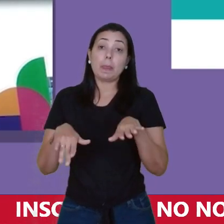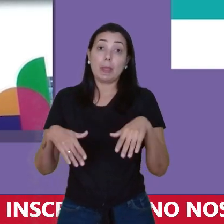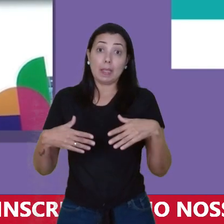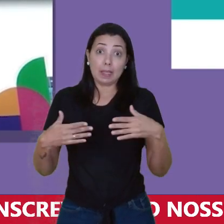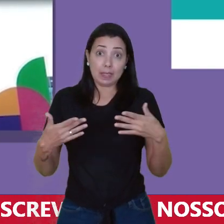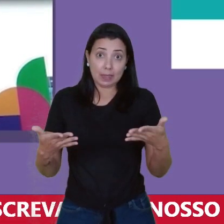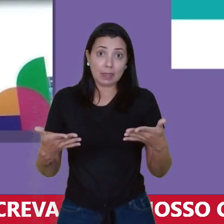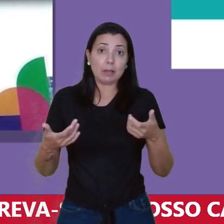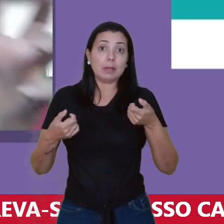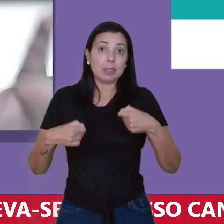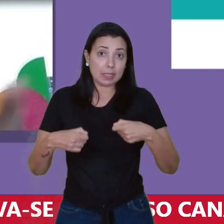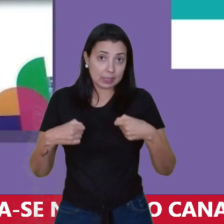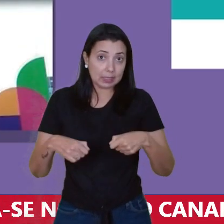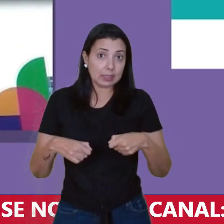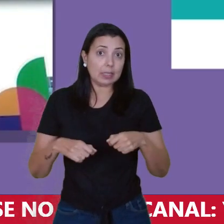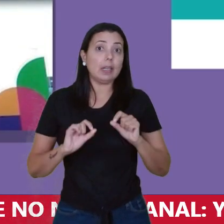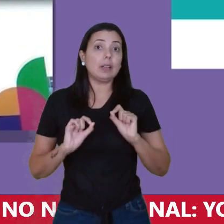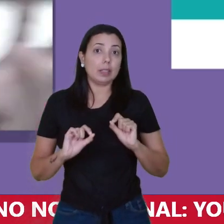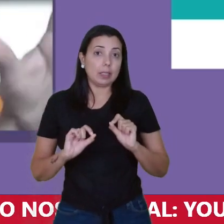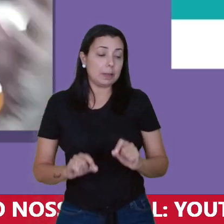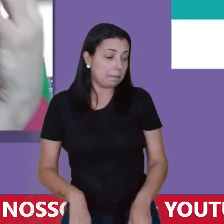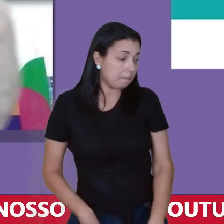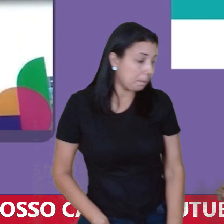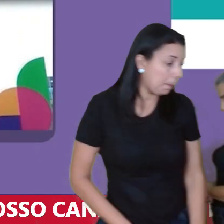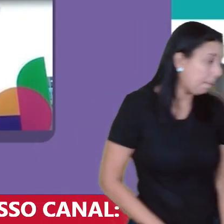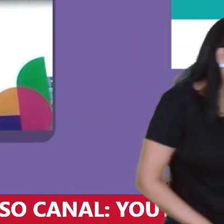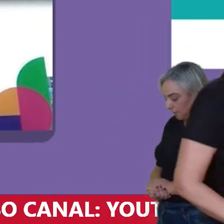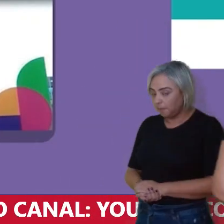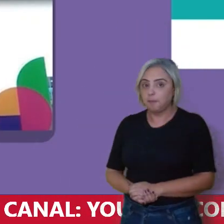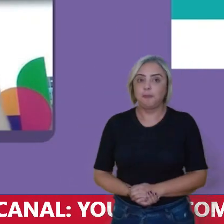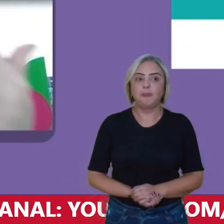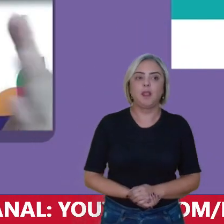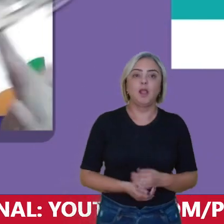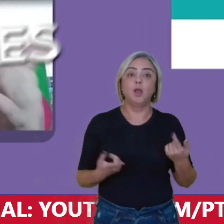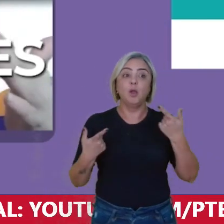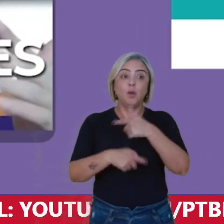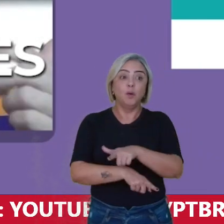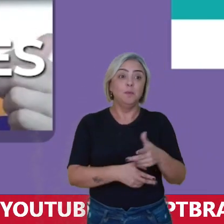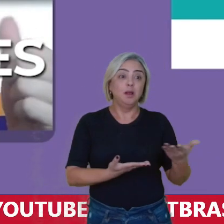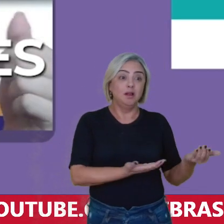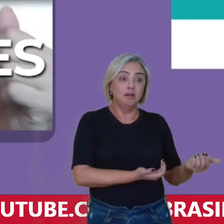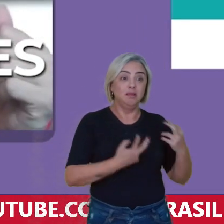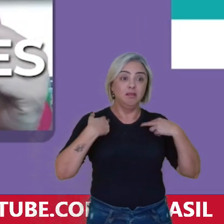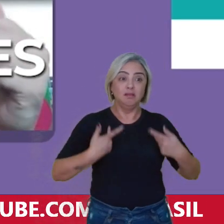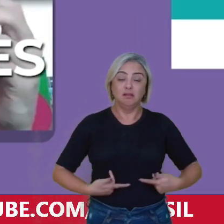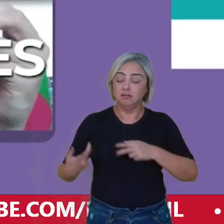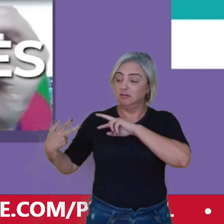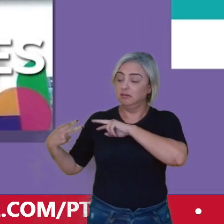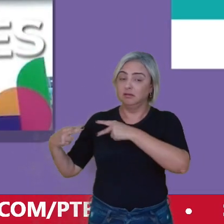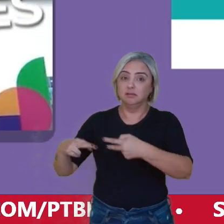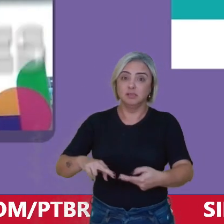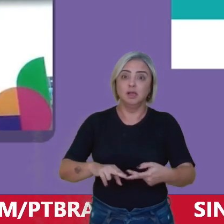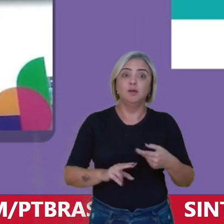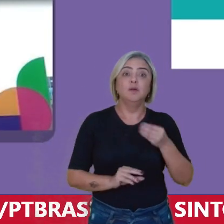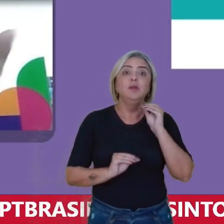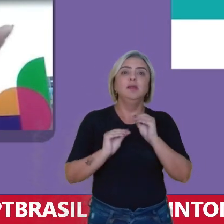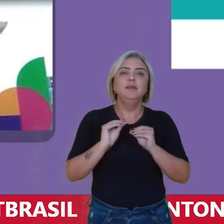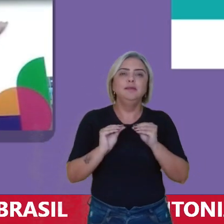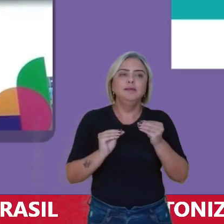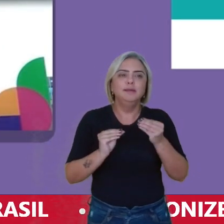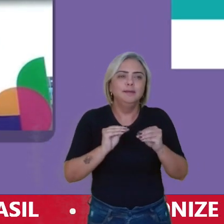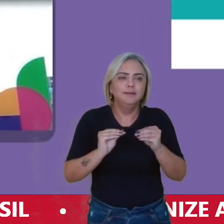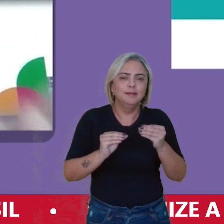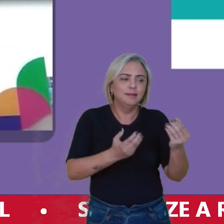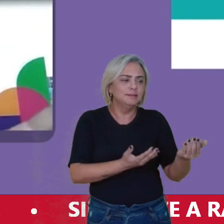Então, é necessário que uma contranarrativa que humanize essas relações, que coloque